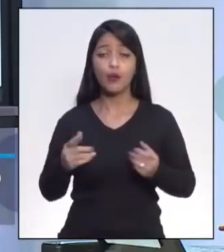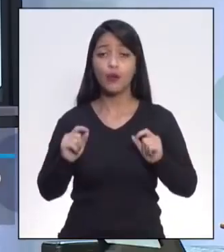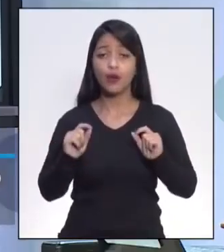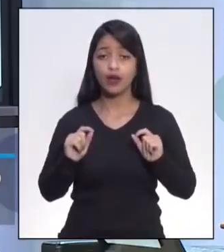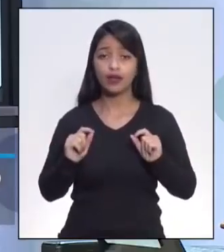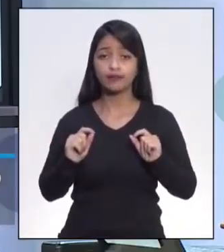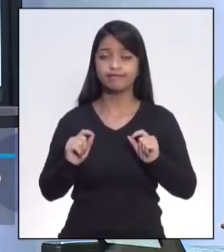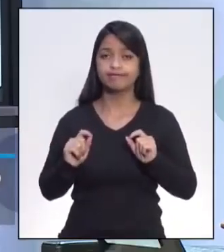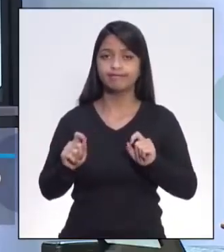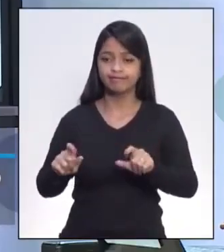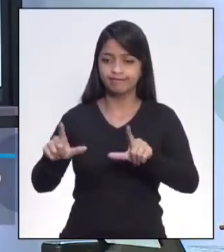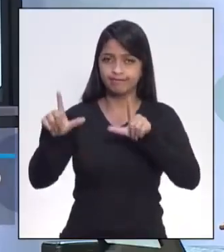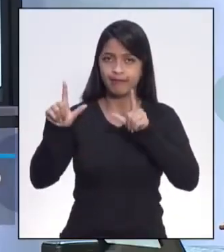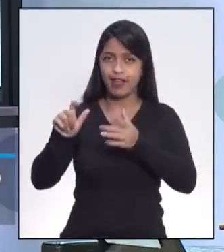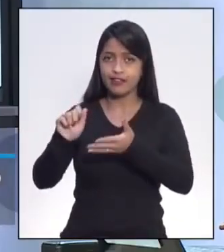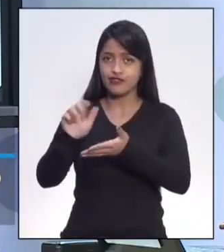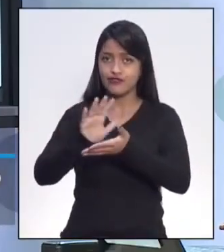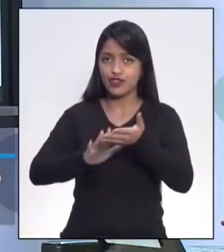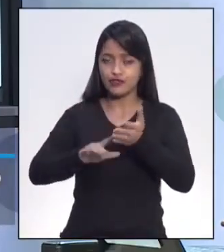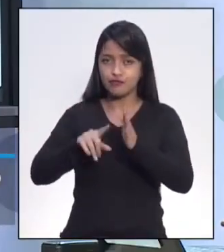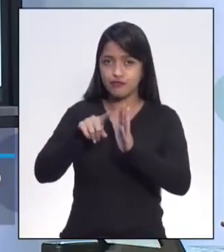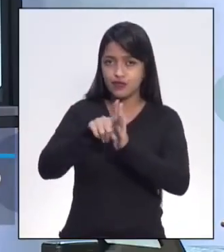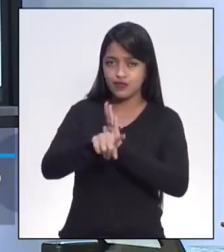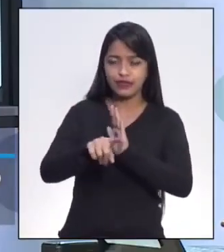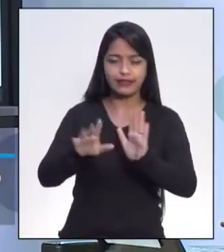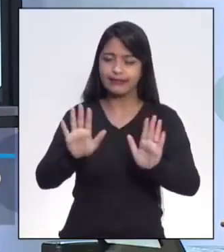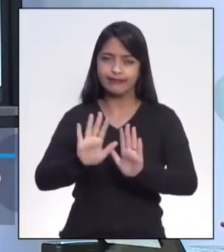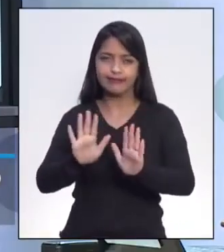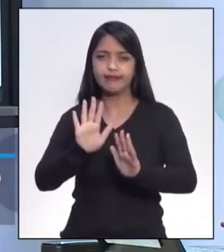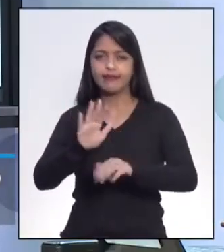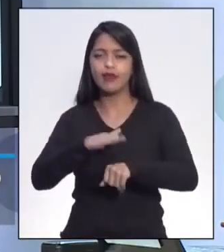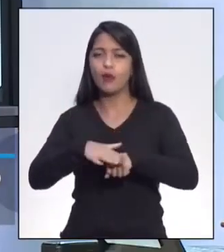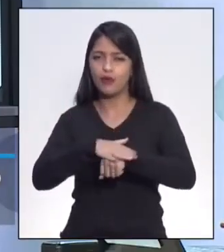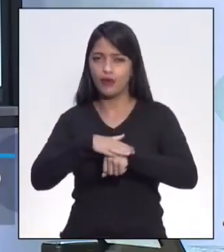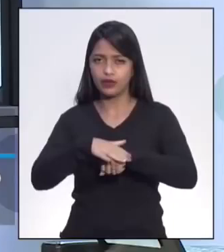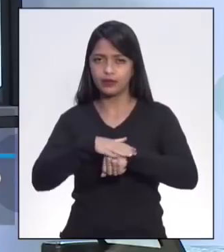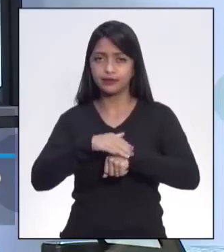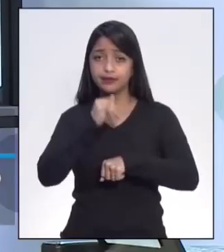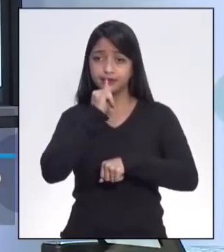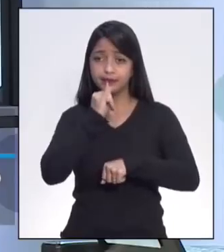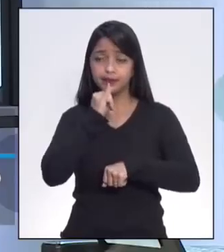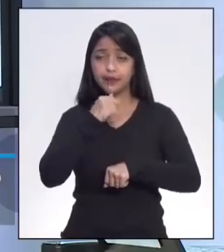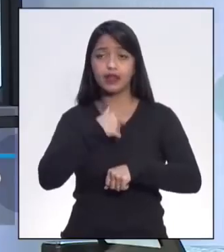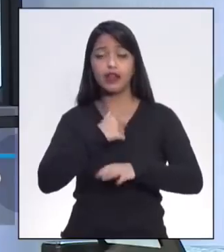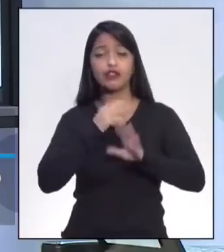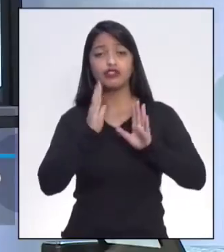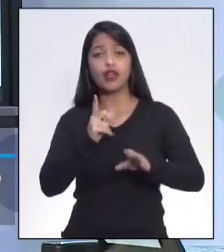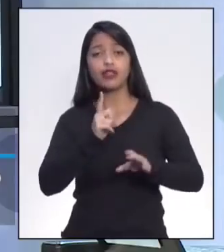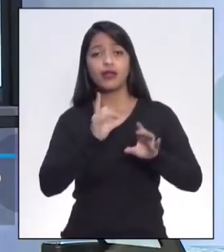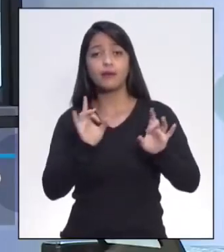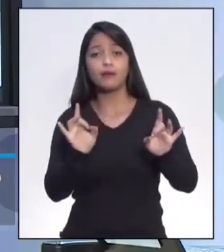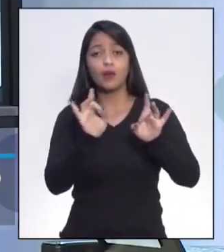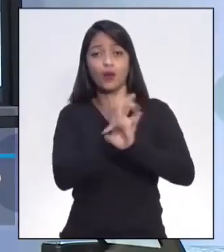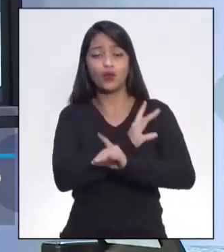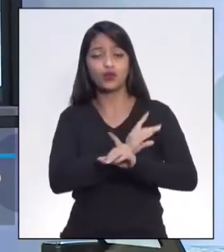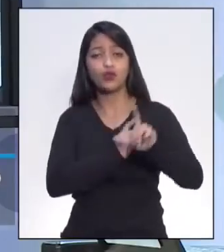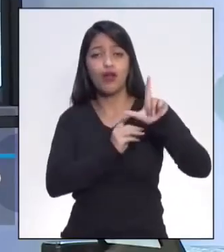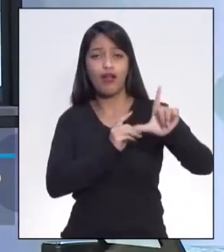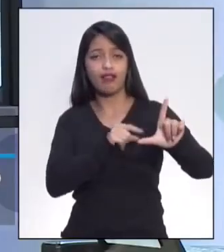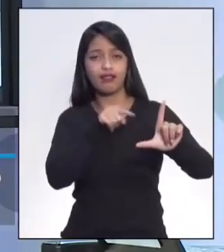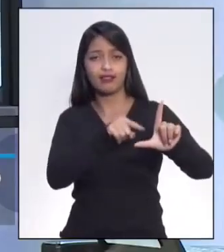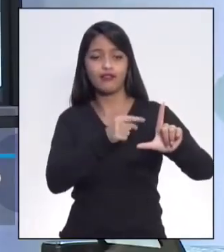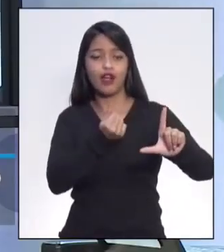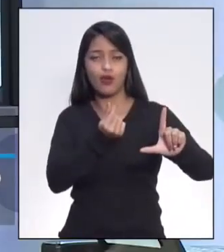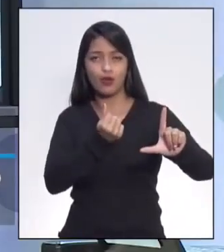vocês fazerem, mas nós vamos conversar sobre isso. E se eu tenho já o valor do lucro, por exemplo, eu falo